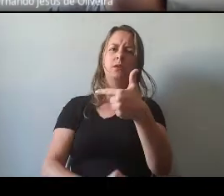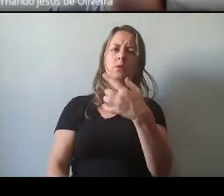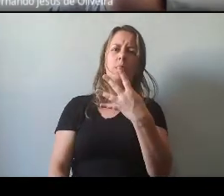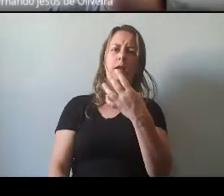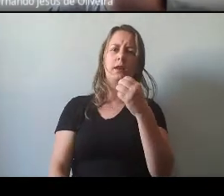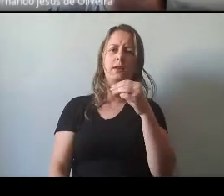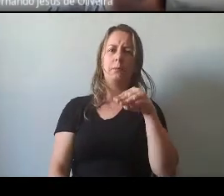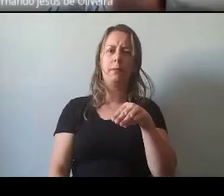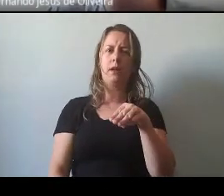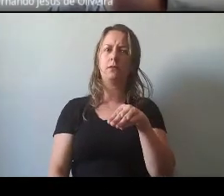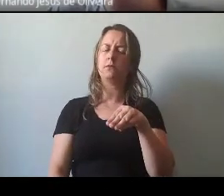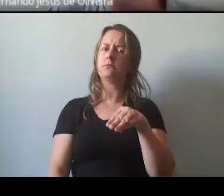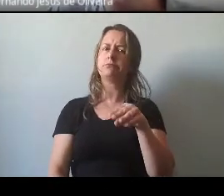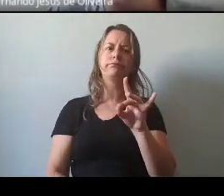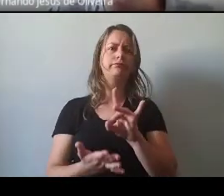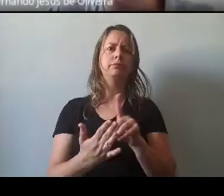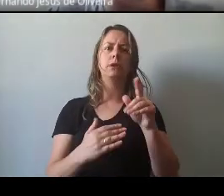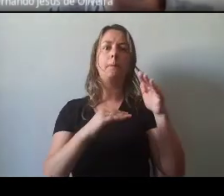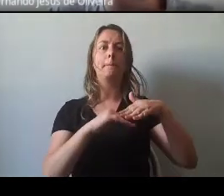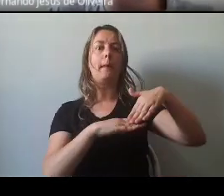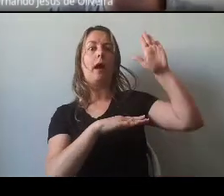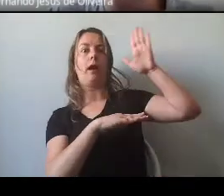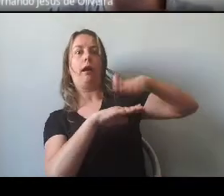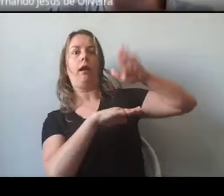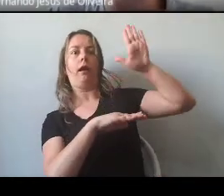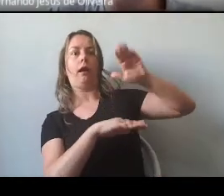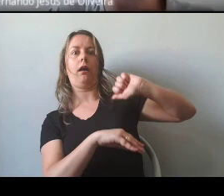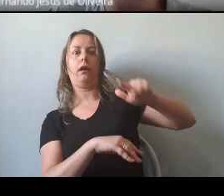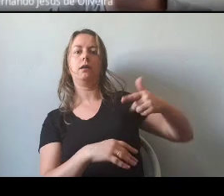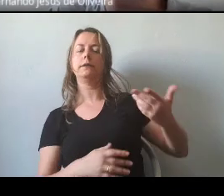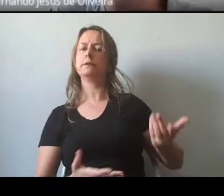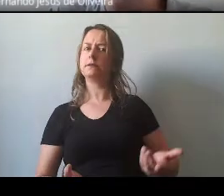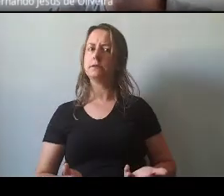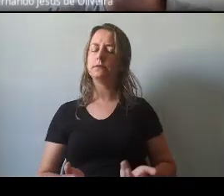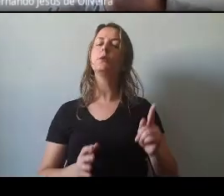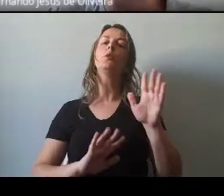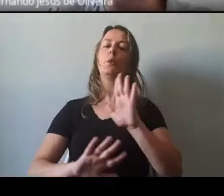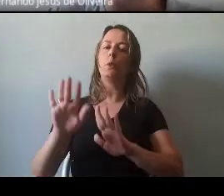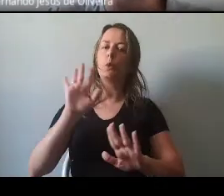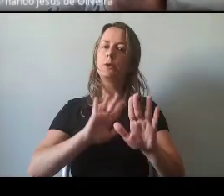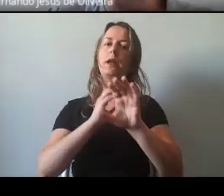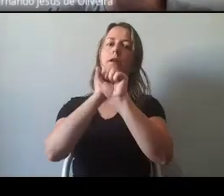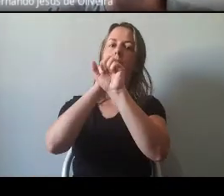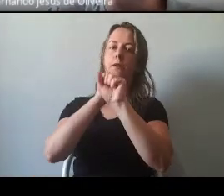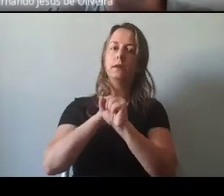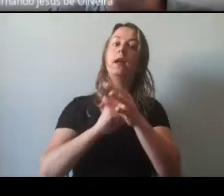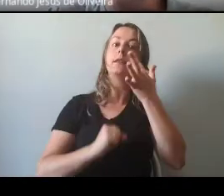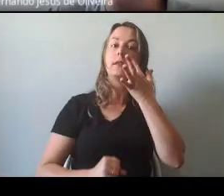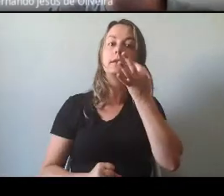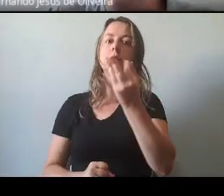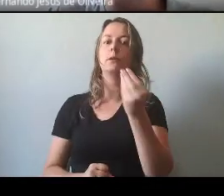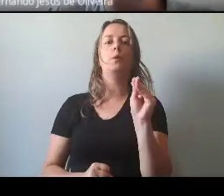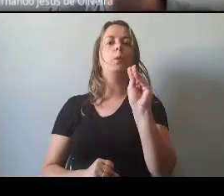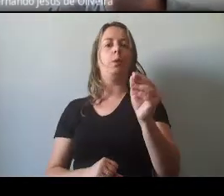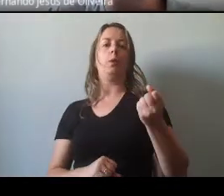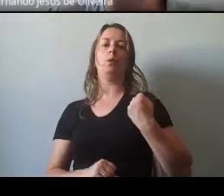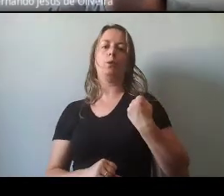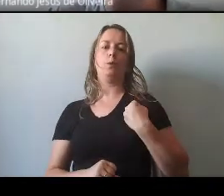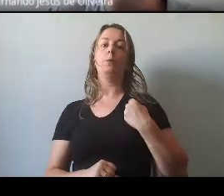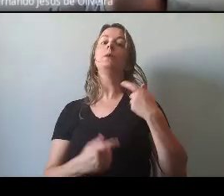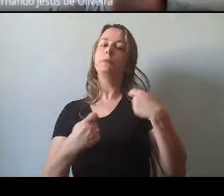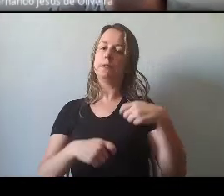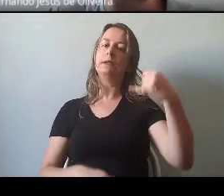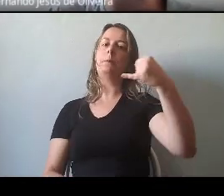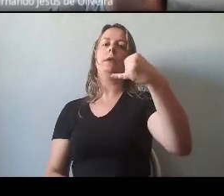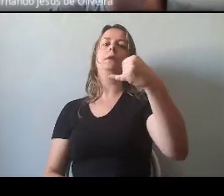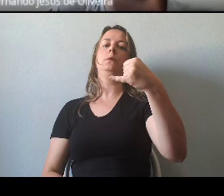dar 240 metros, muito mais do que é, tá? Então, muito cuidado quando for fazer esse tipo de cálculo, tem que colocar